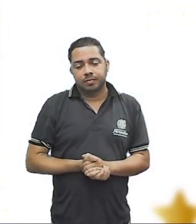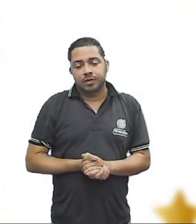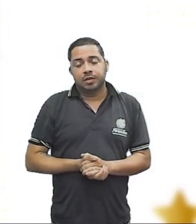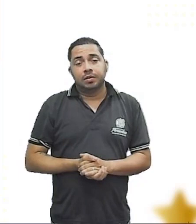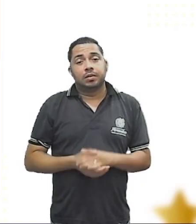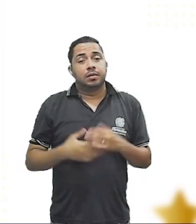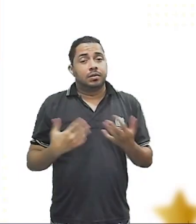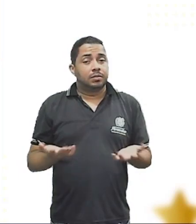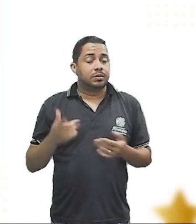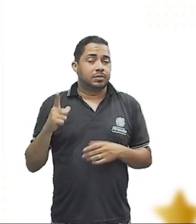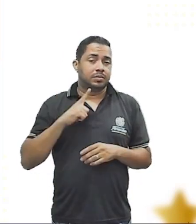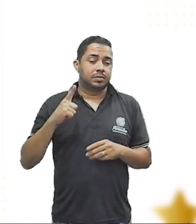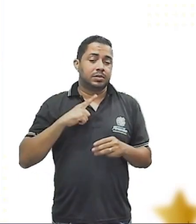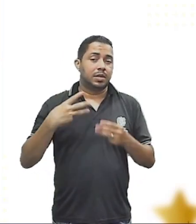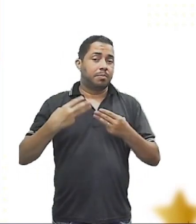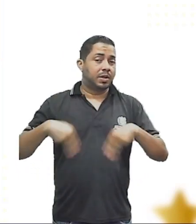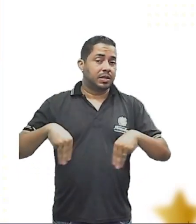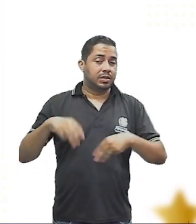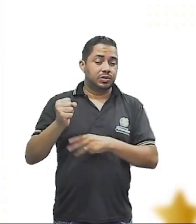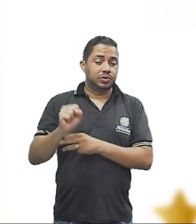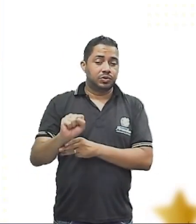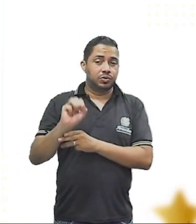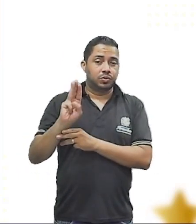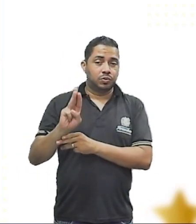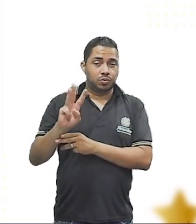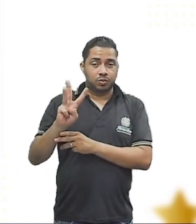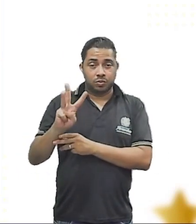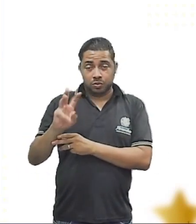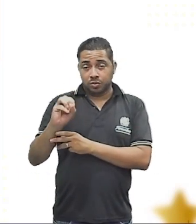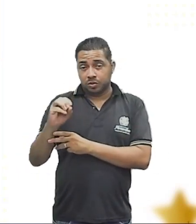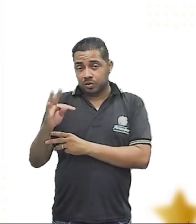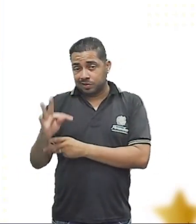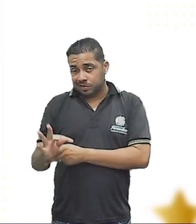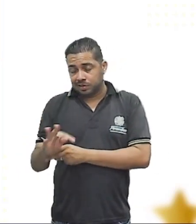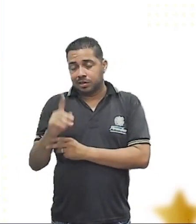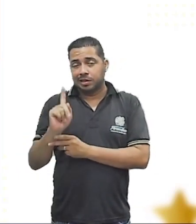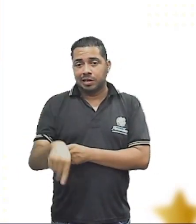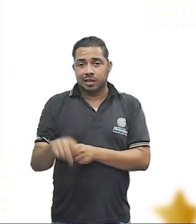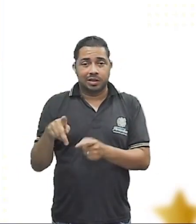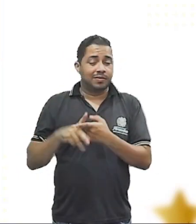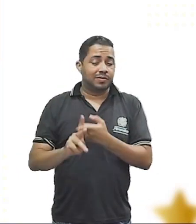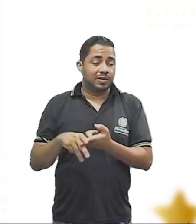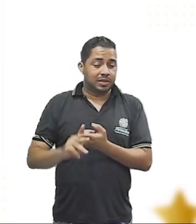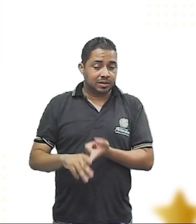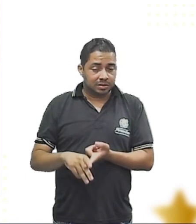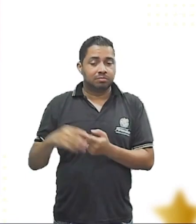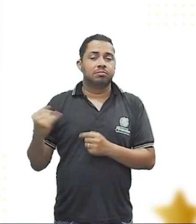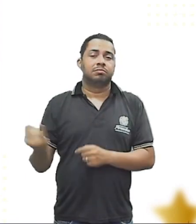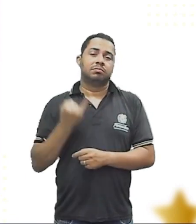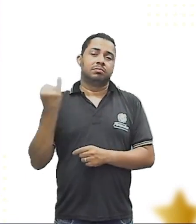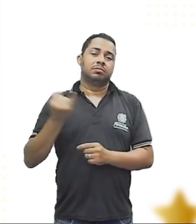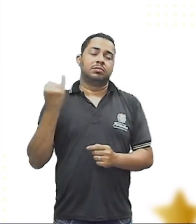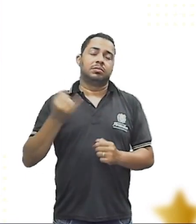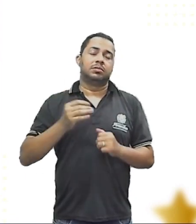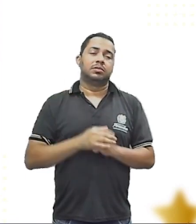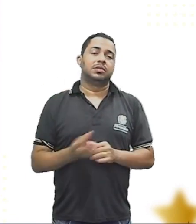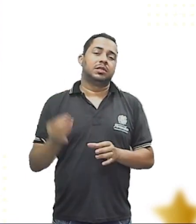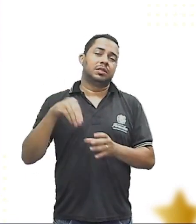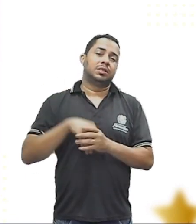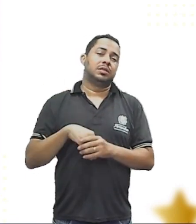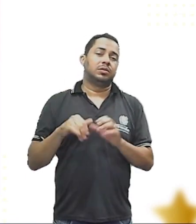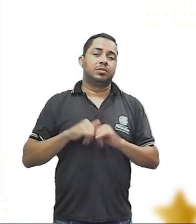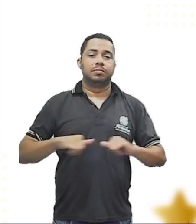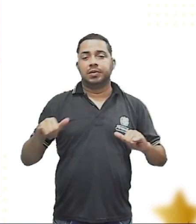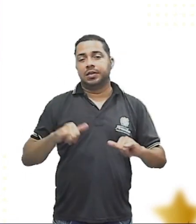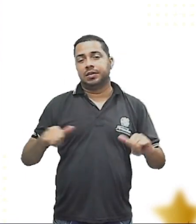E aí, nós temos a matriz SWOT, que é uma ferramenta extremamente importante dentro do